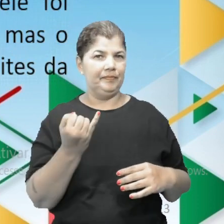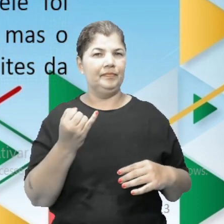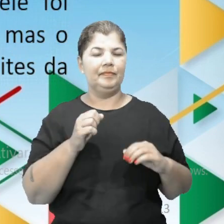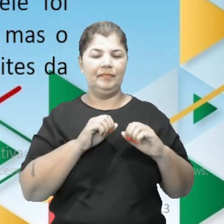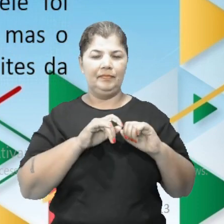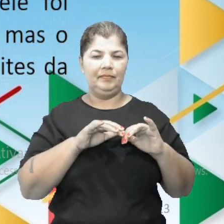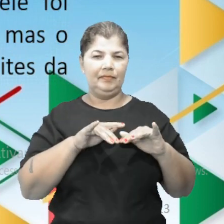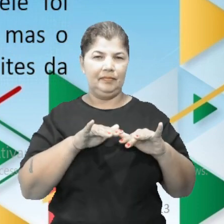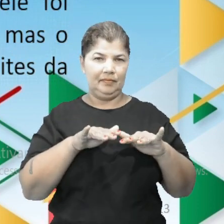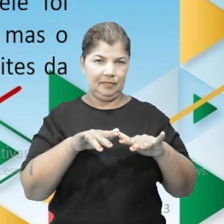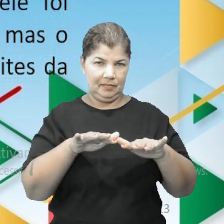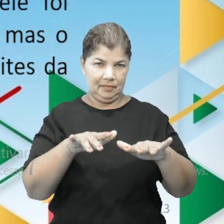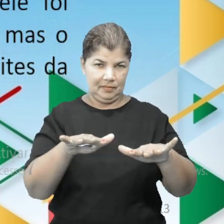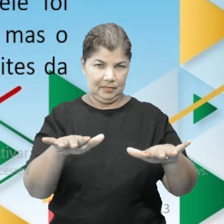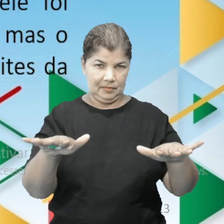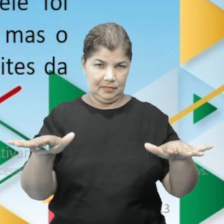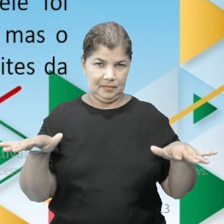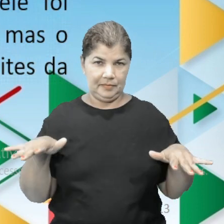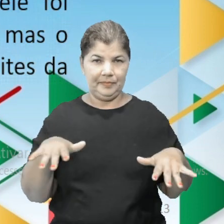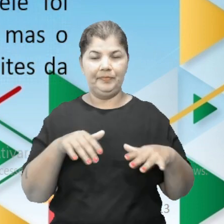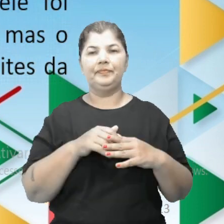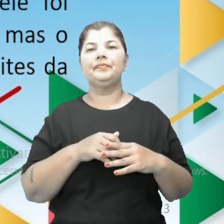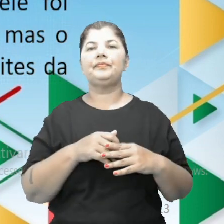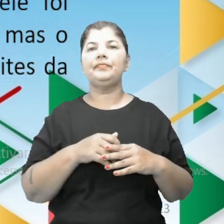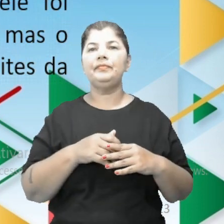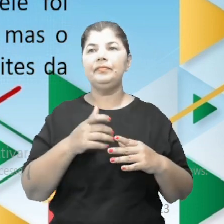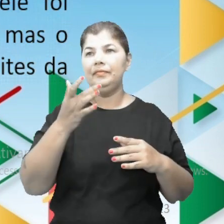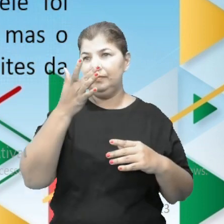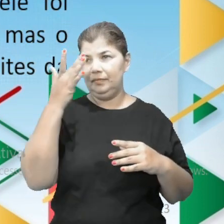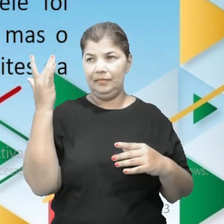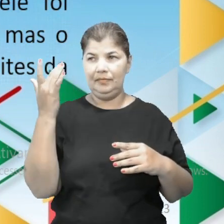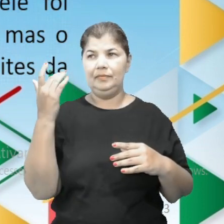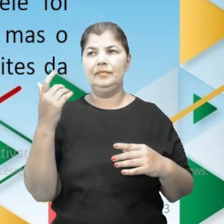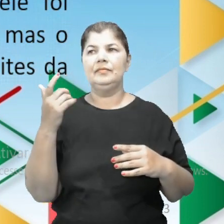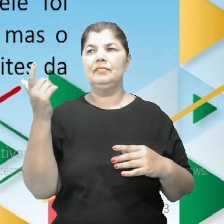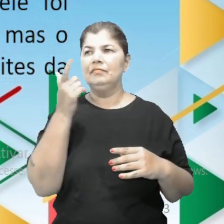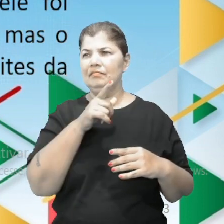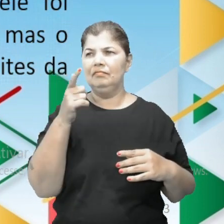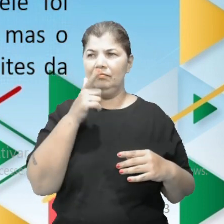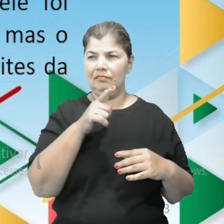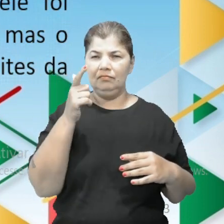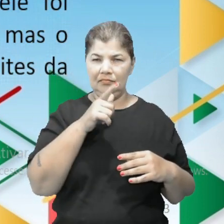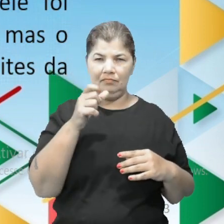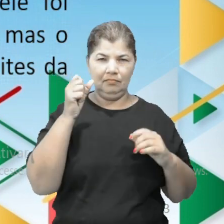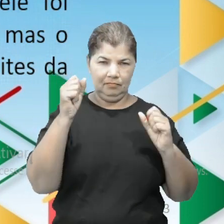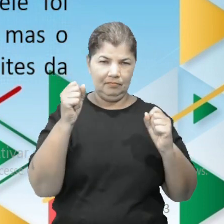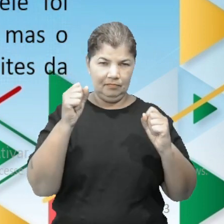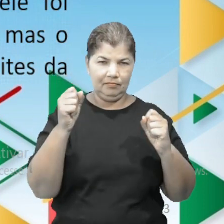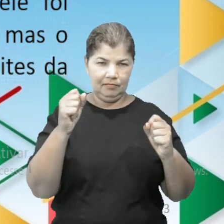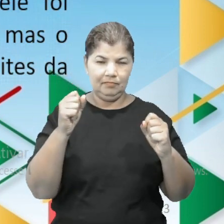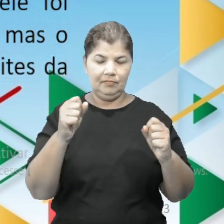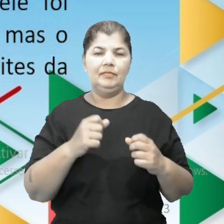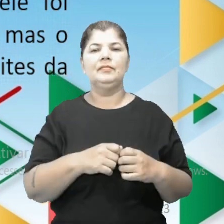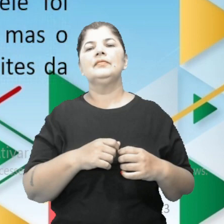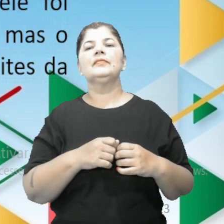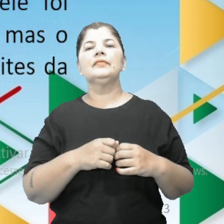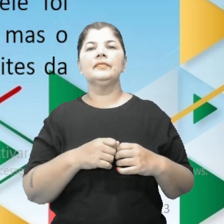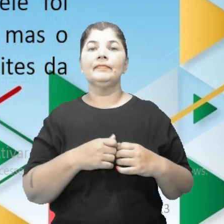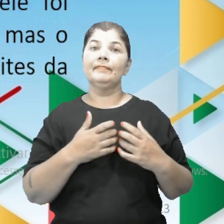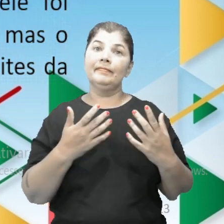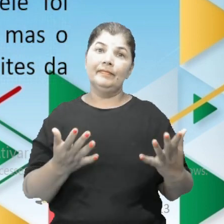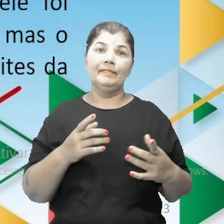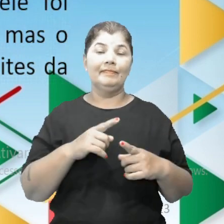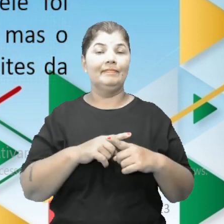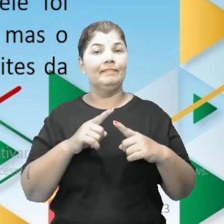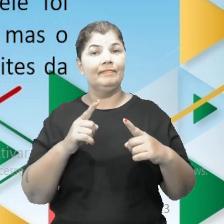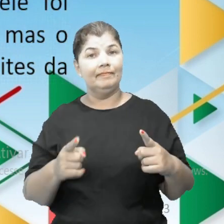rapidamente. Então os rebeldes obtiveram várias vitórias contra as forças realistas, mas